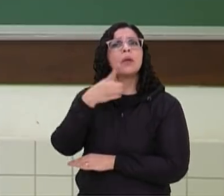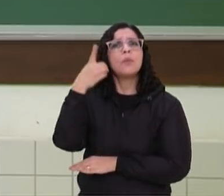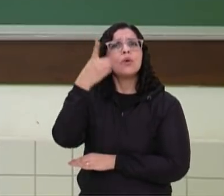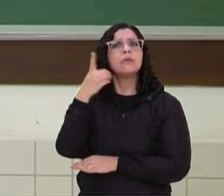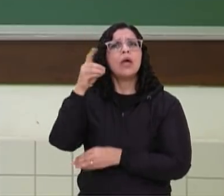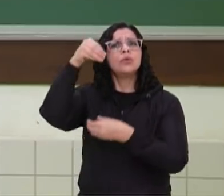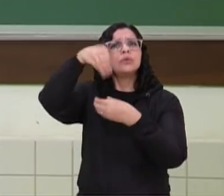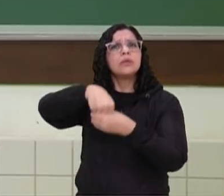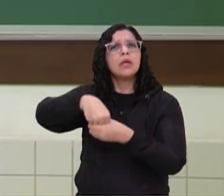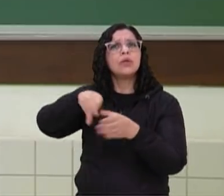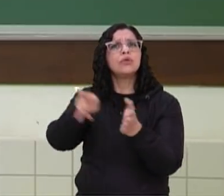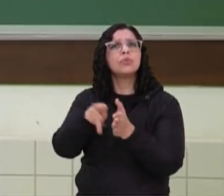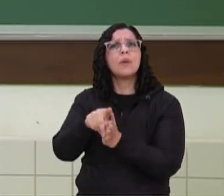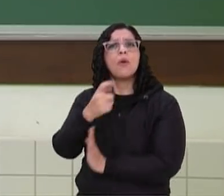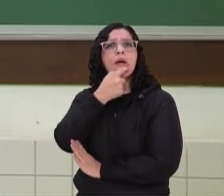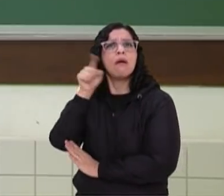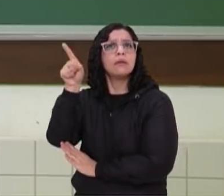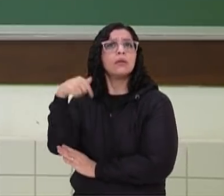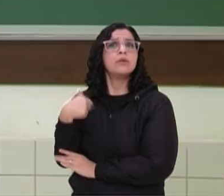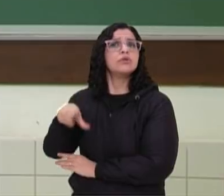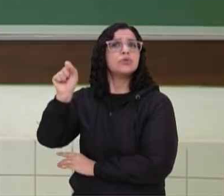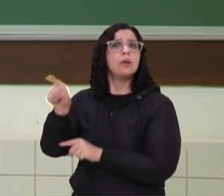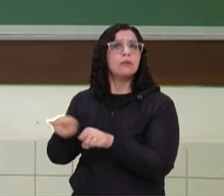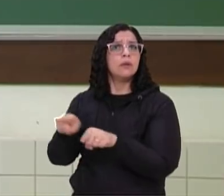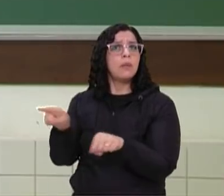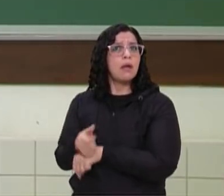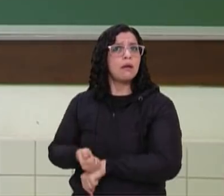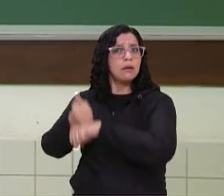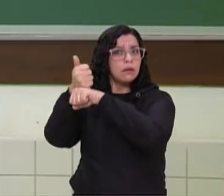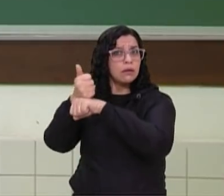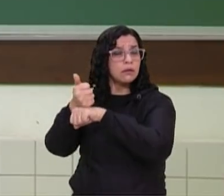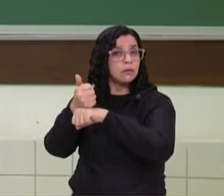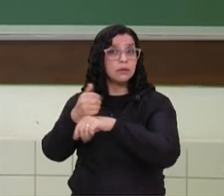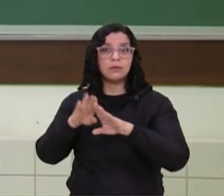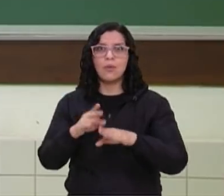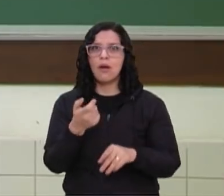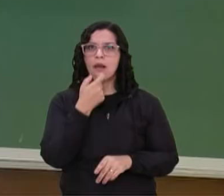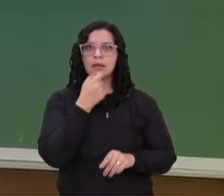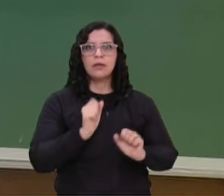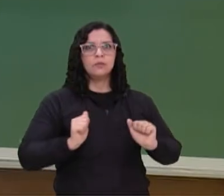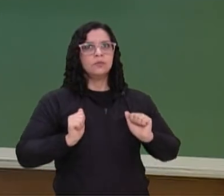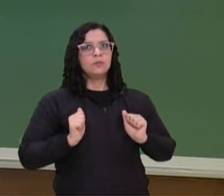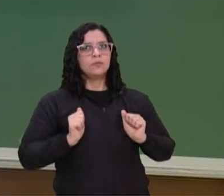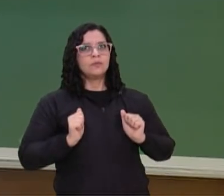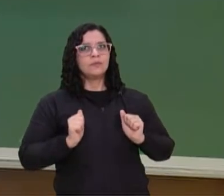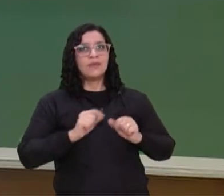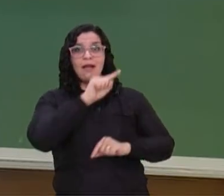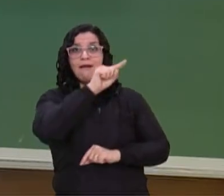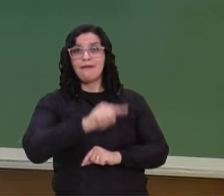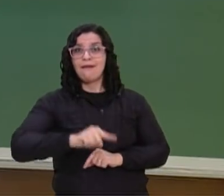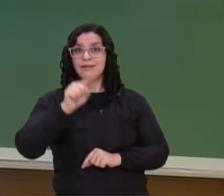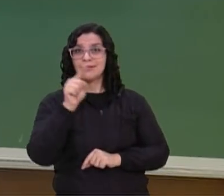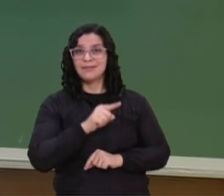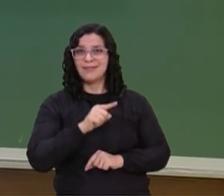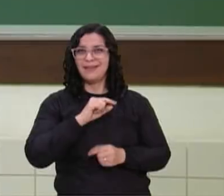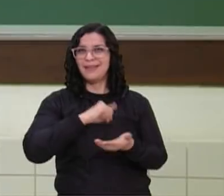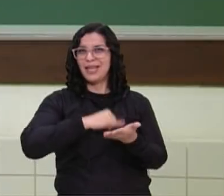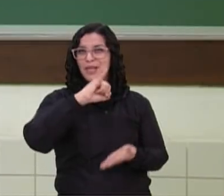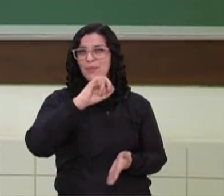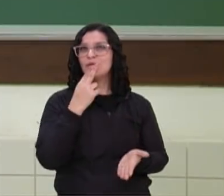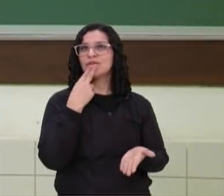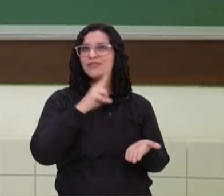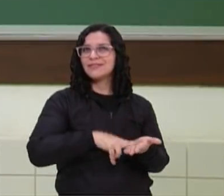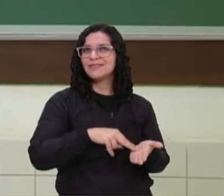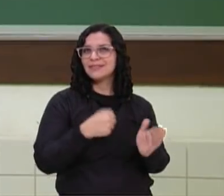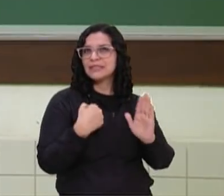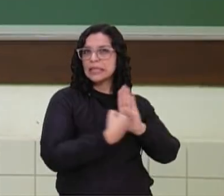o parlamento da Inglaterra. Certo? A Inglaterra recua, ela cancela o imposto sobre o selo, mas não por